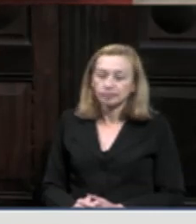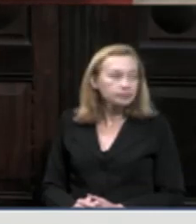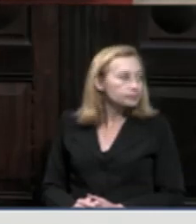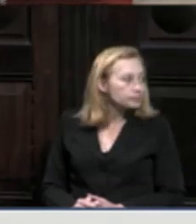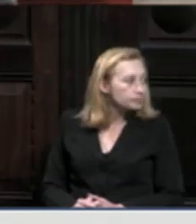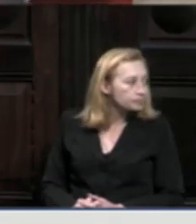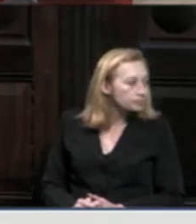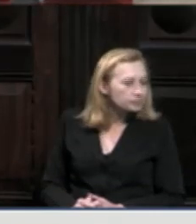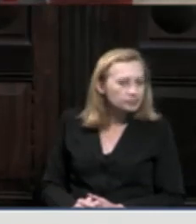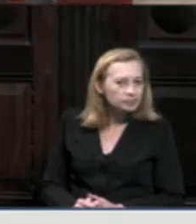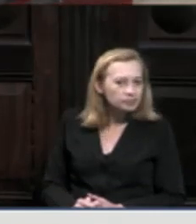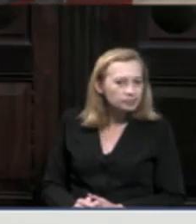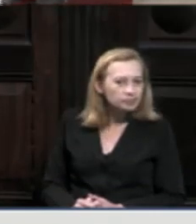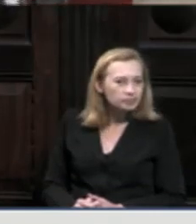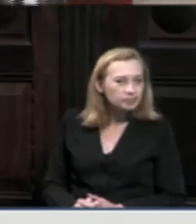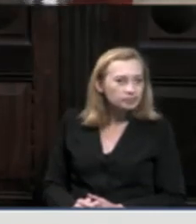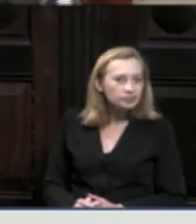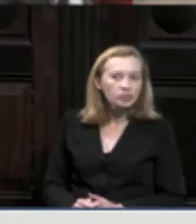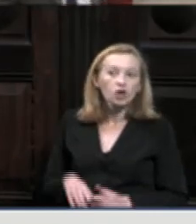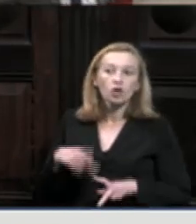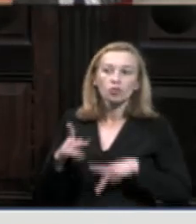Paulo Ramos.